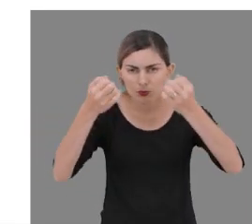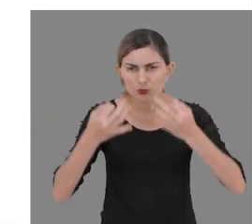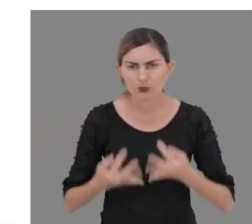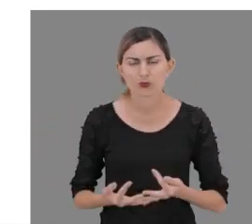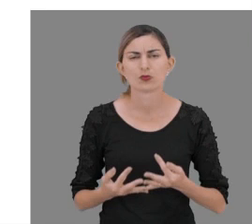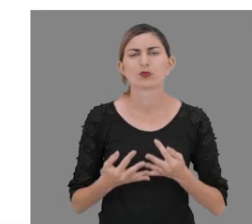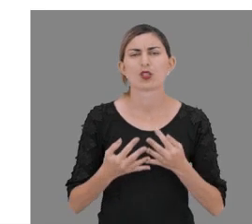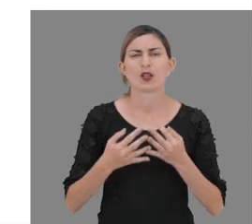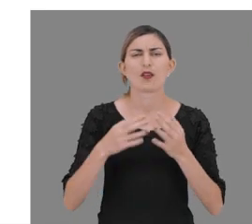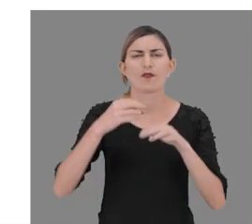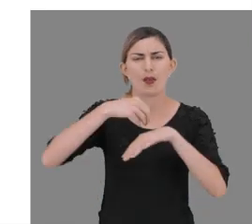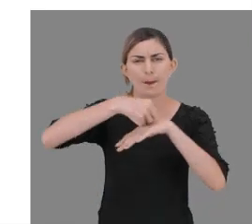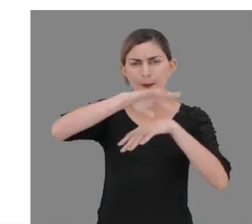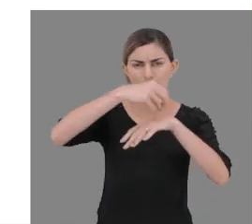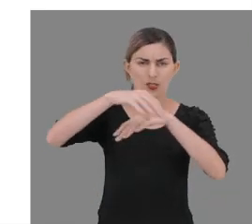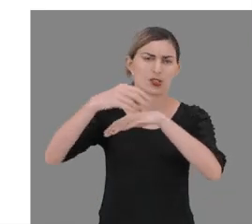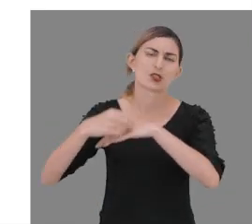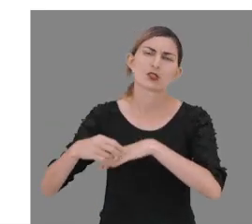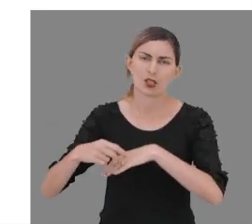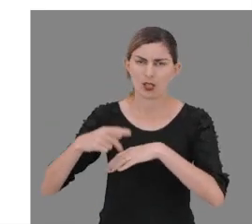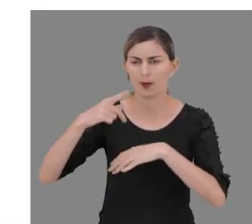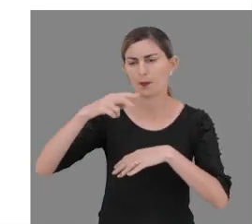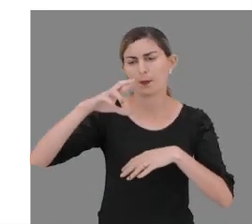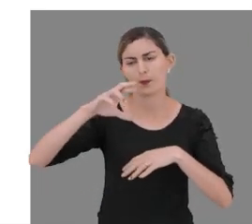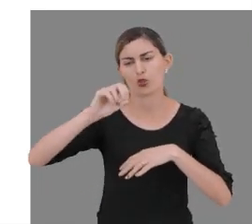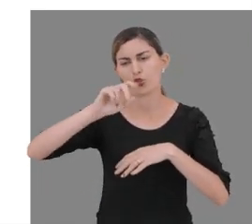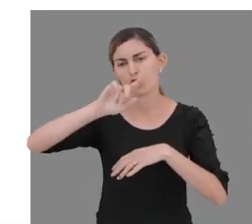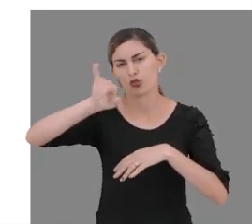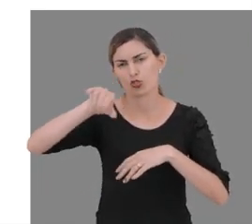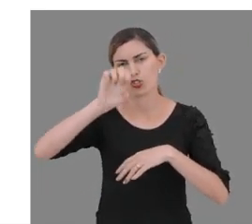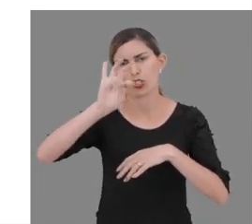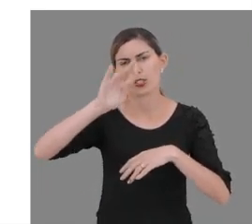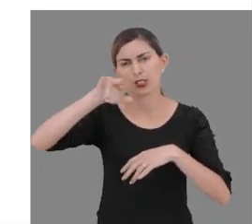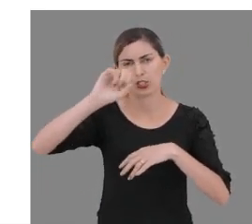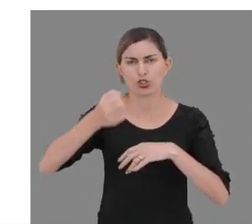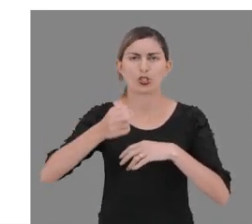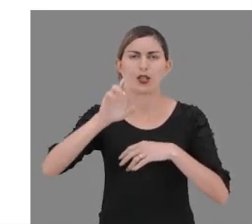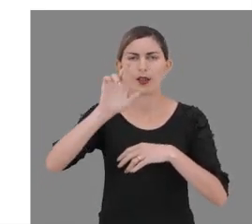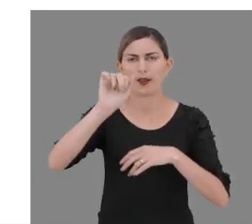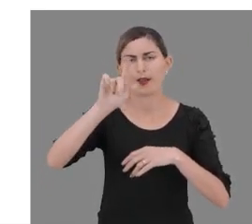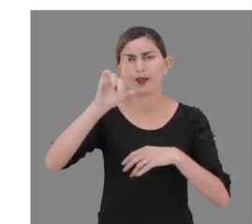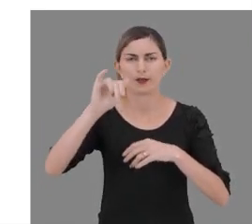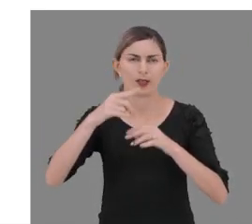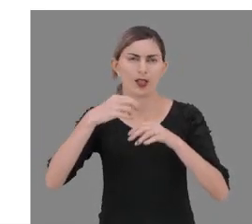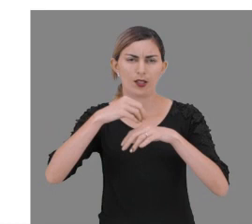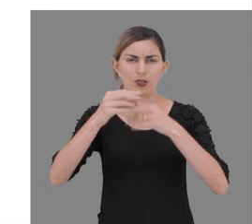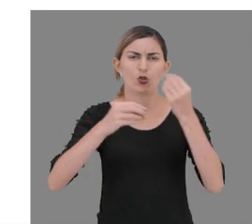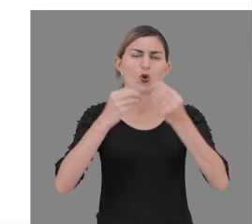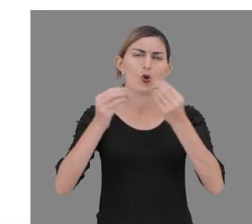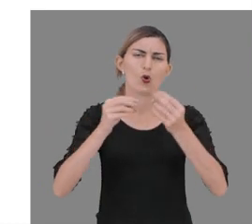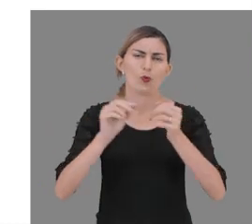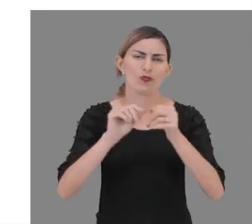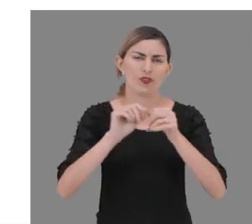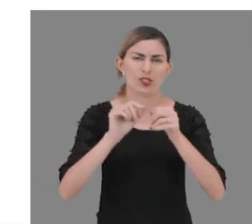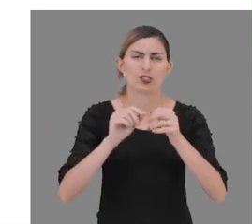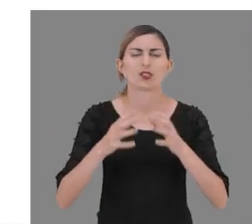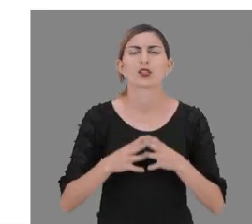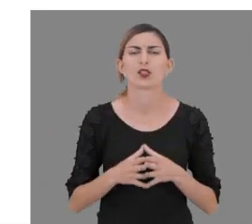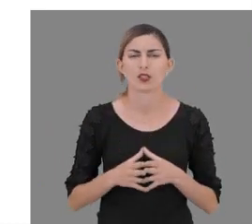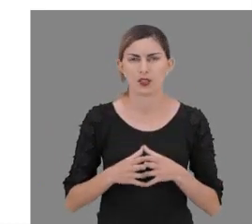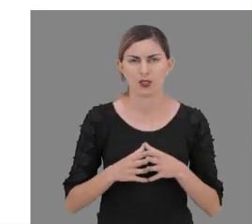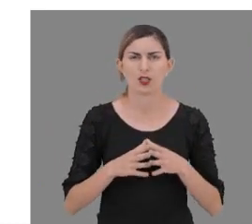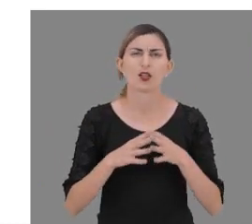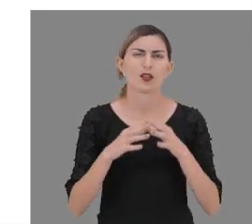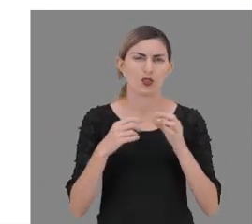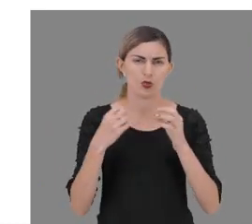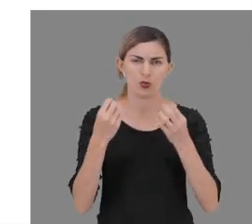como mini-mundo. O cliente vai passar para o projetista essa realidade. O projetista, fazendo